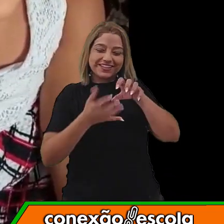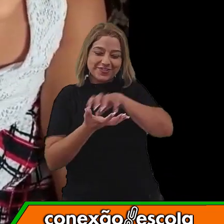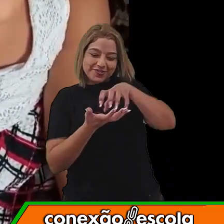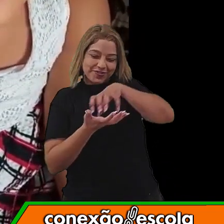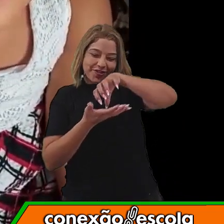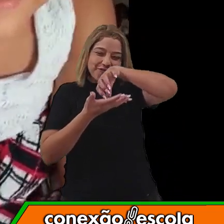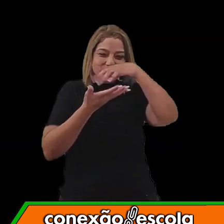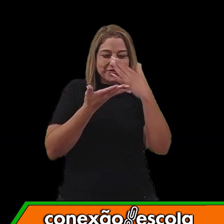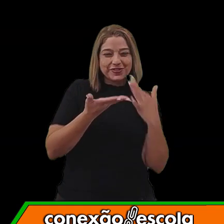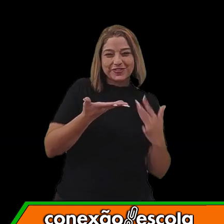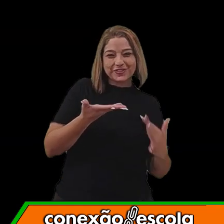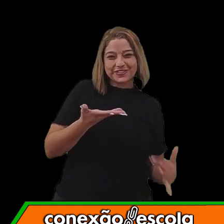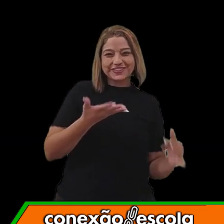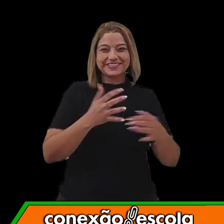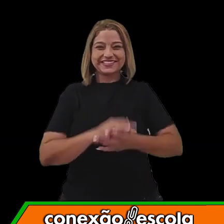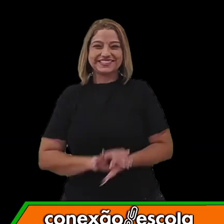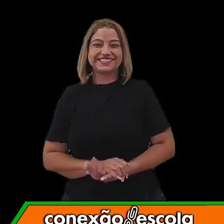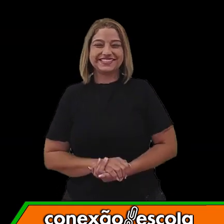pudins.